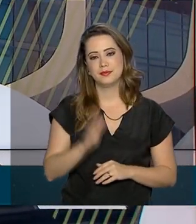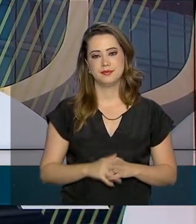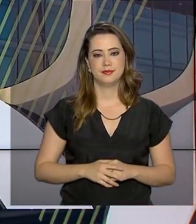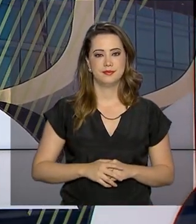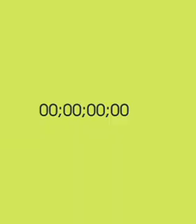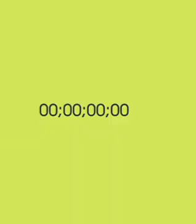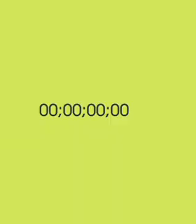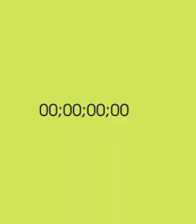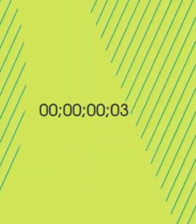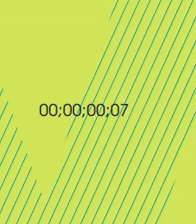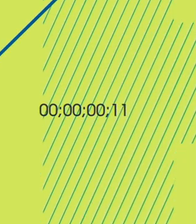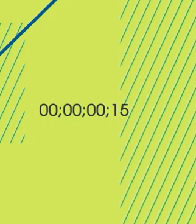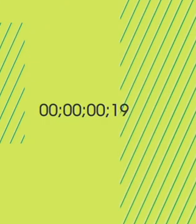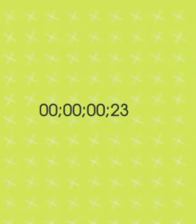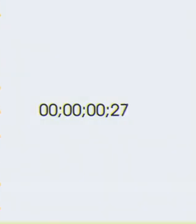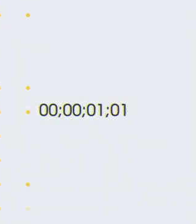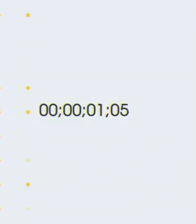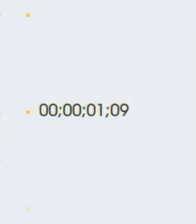lá